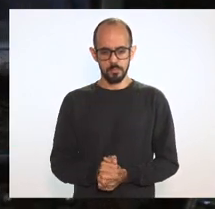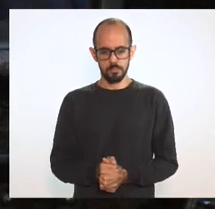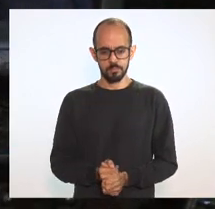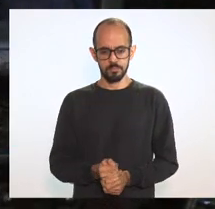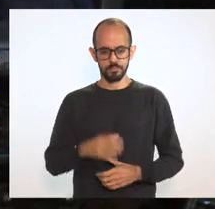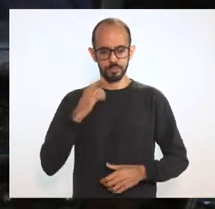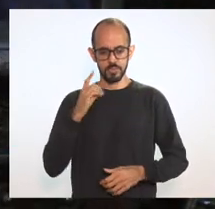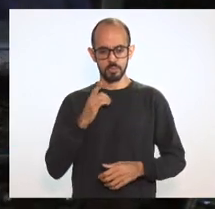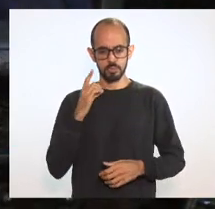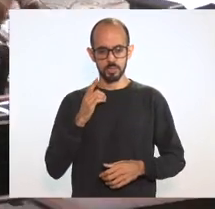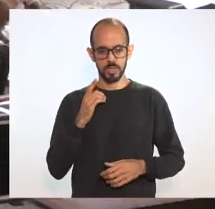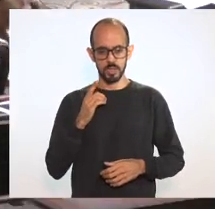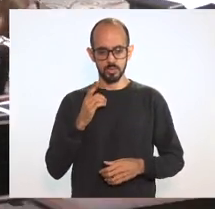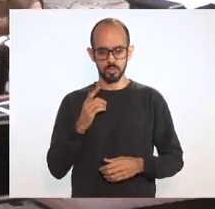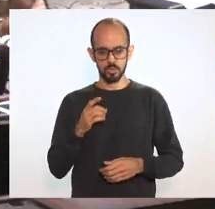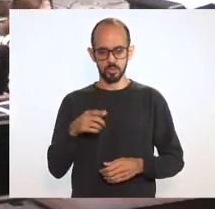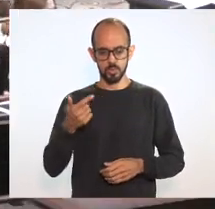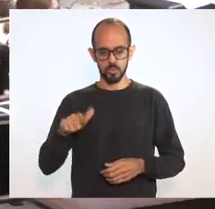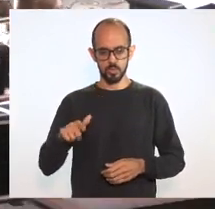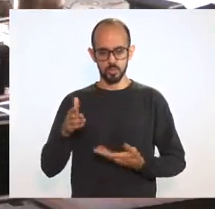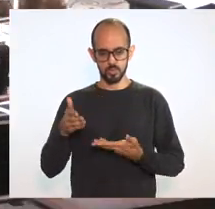um minuto.